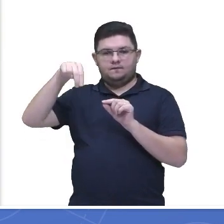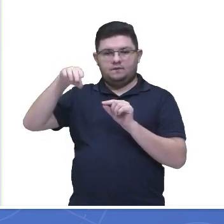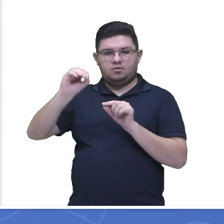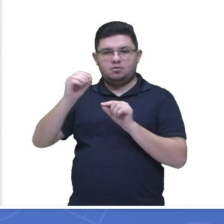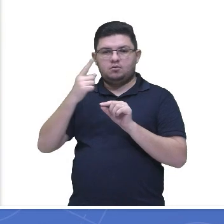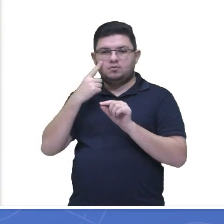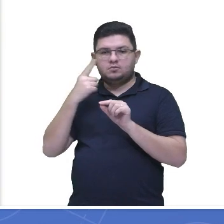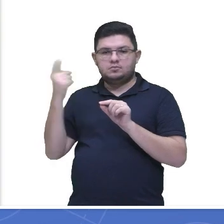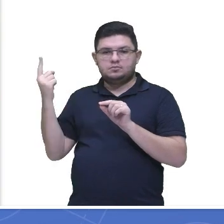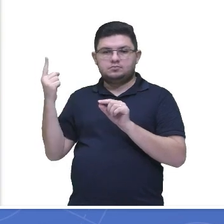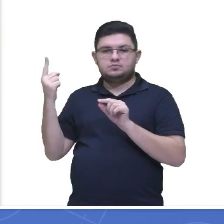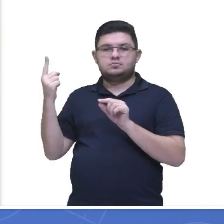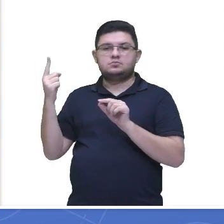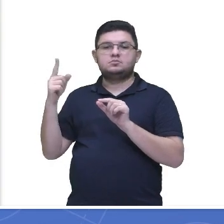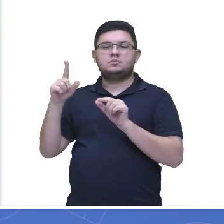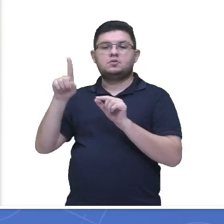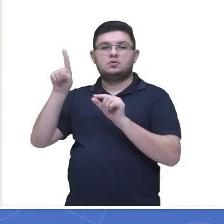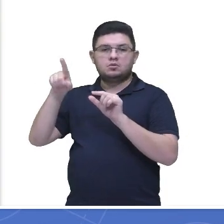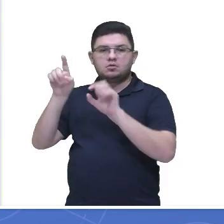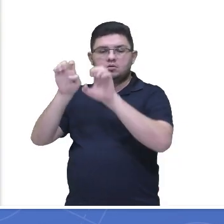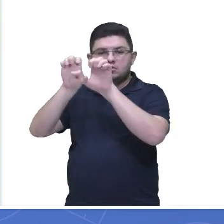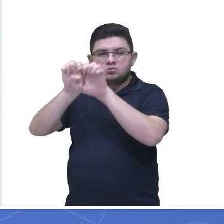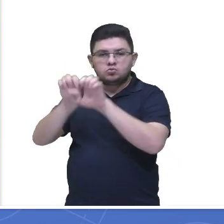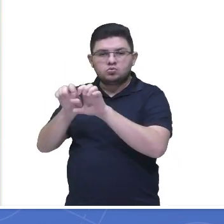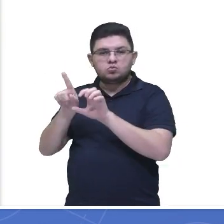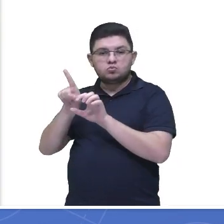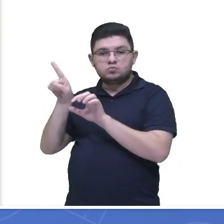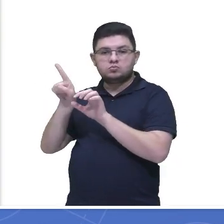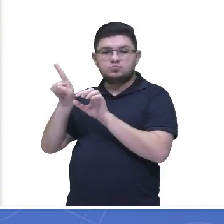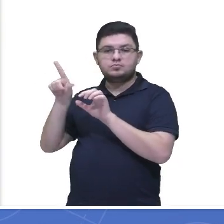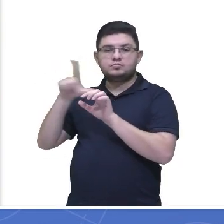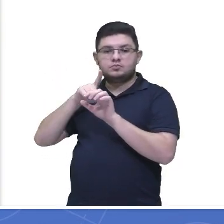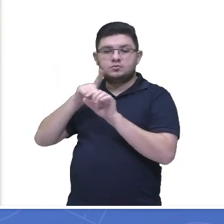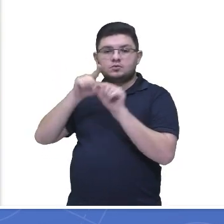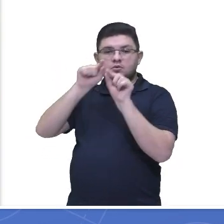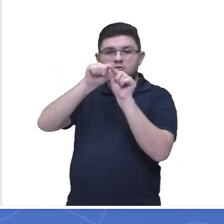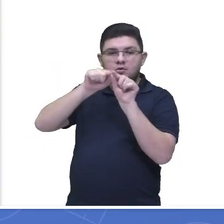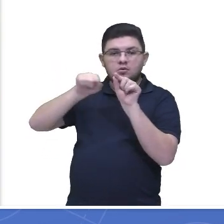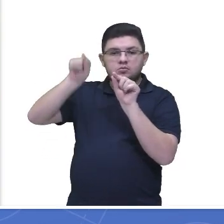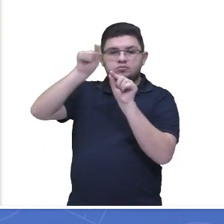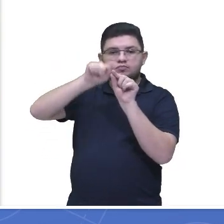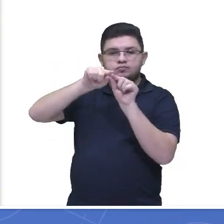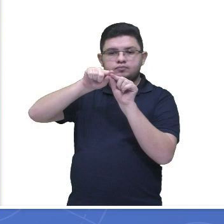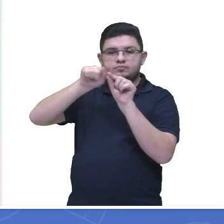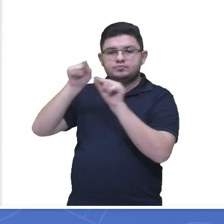cadeia carbônica, ela possui mais de um